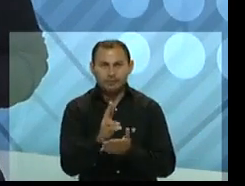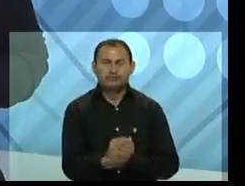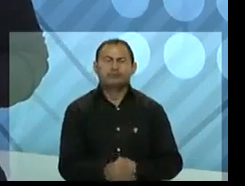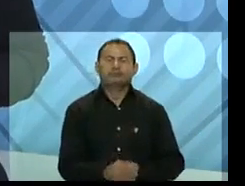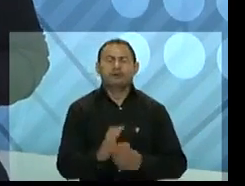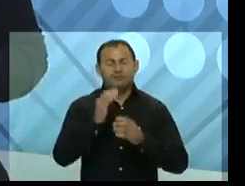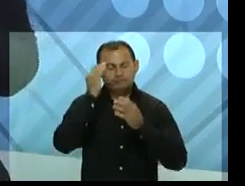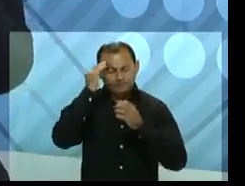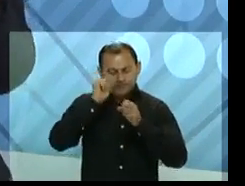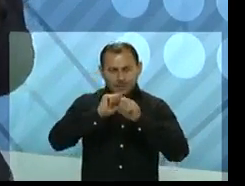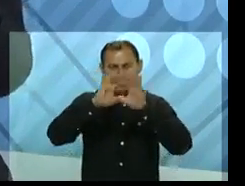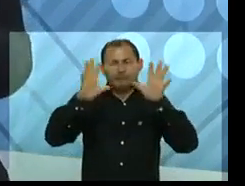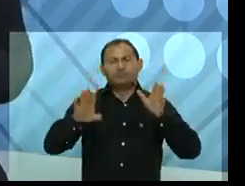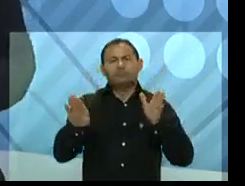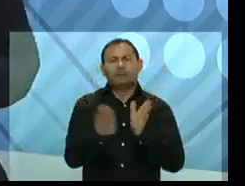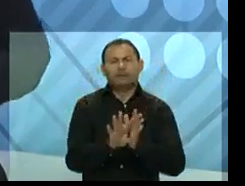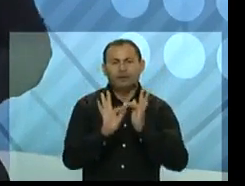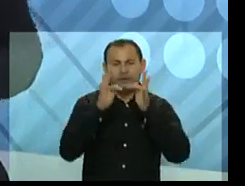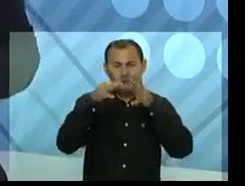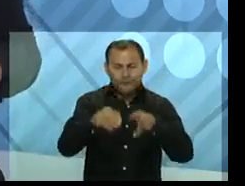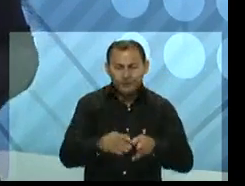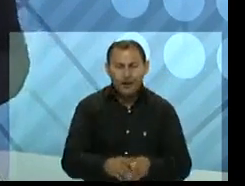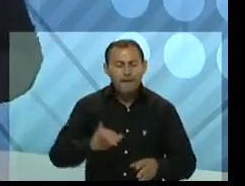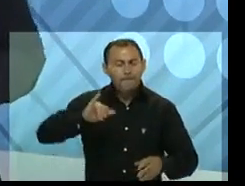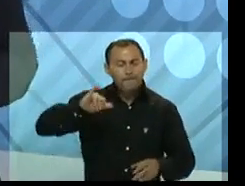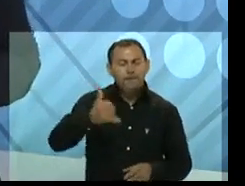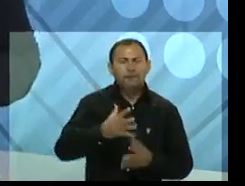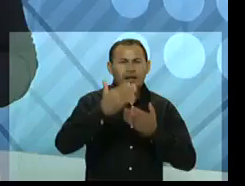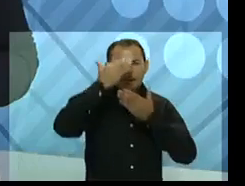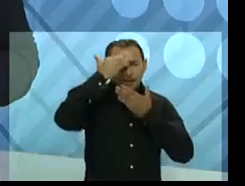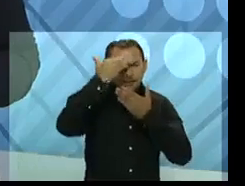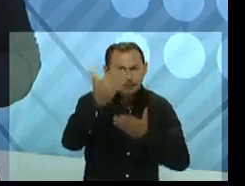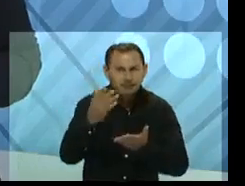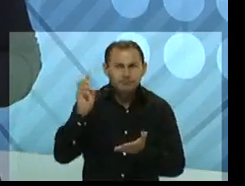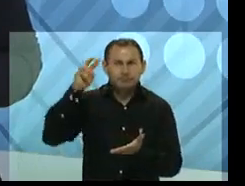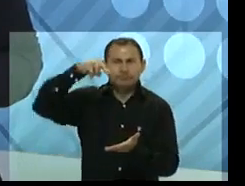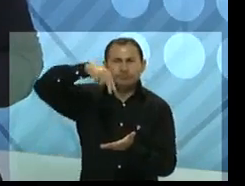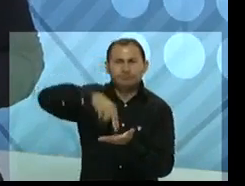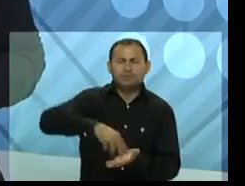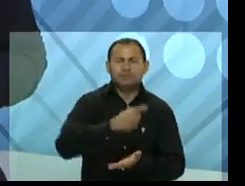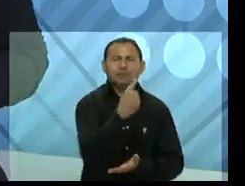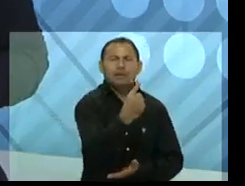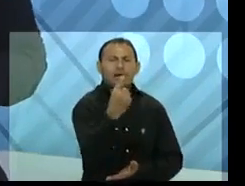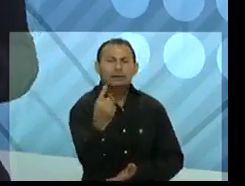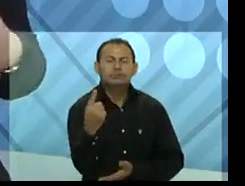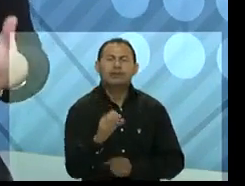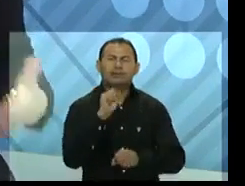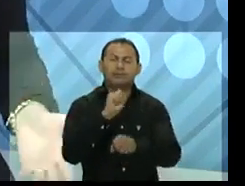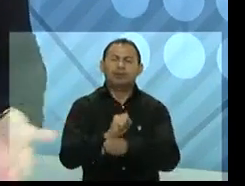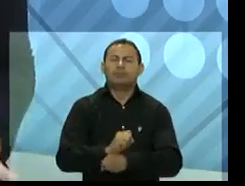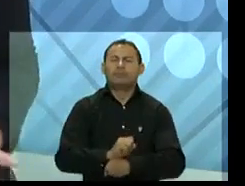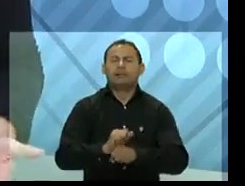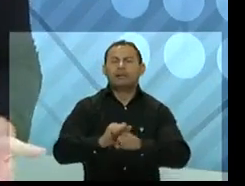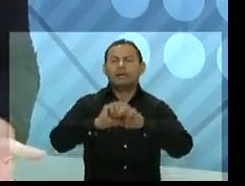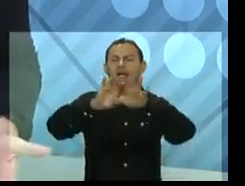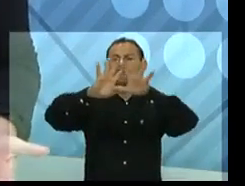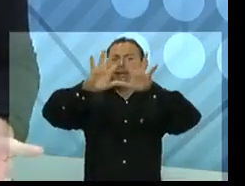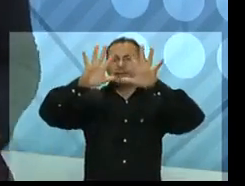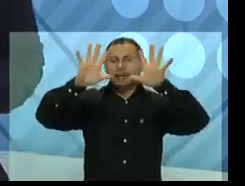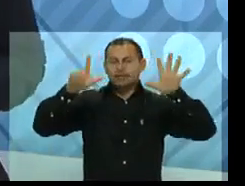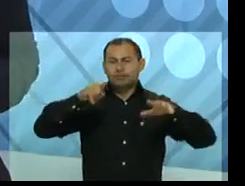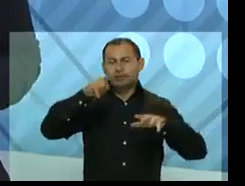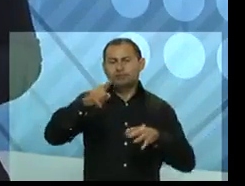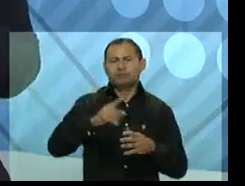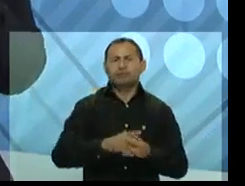tenha dúvida. Estou chegando ao fim, aproveito para agradecer a participação de cada um, espero que tenha ficado claro para